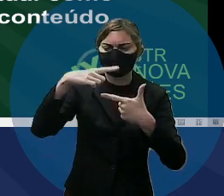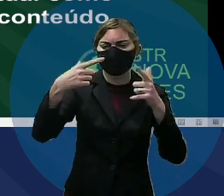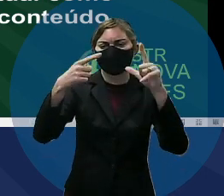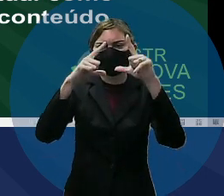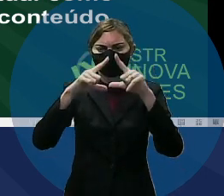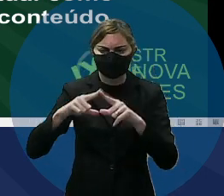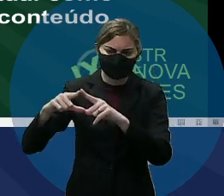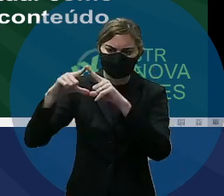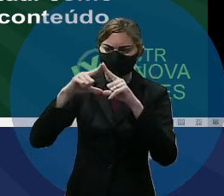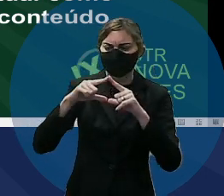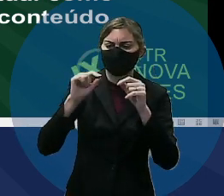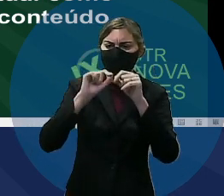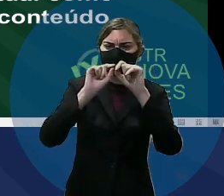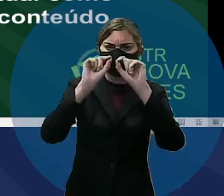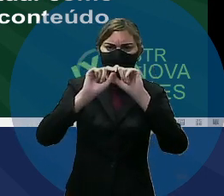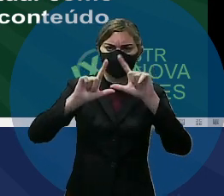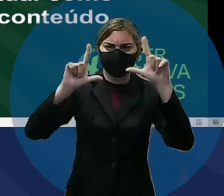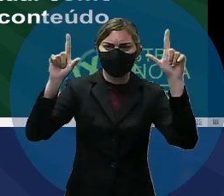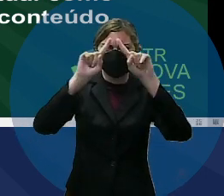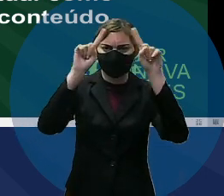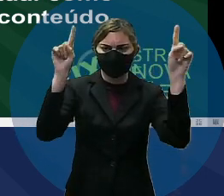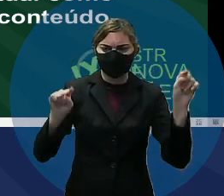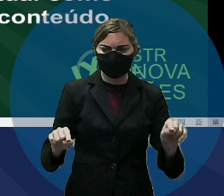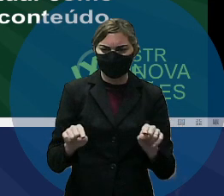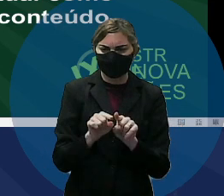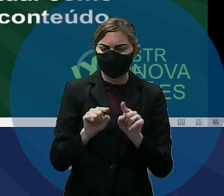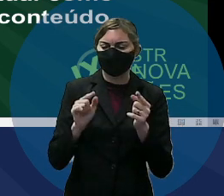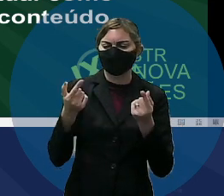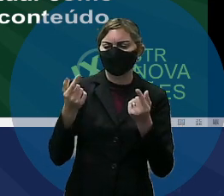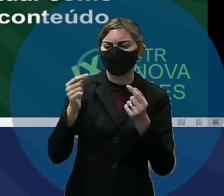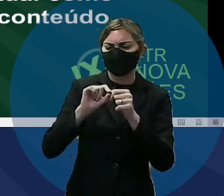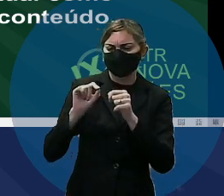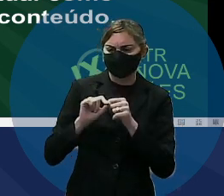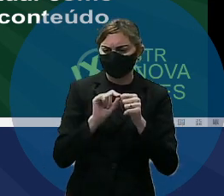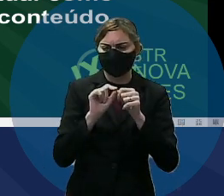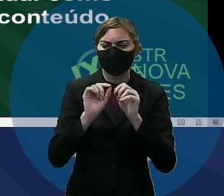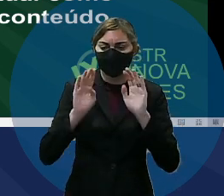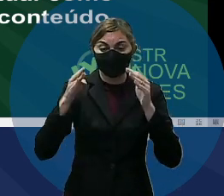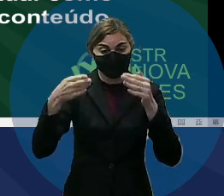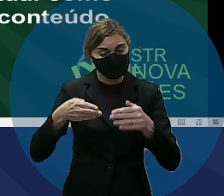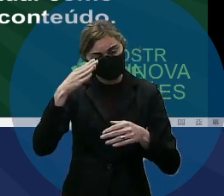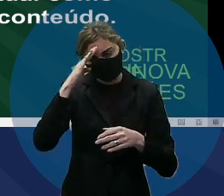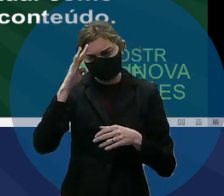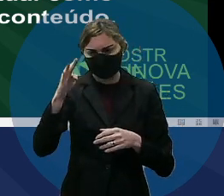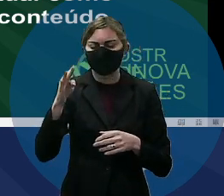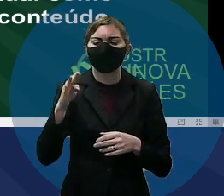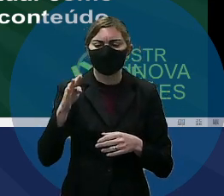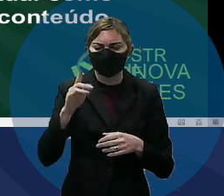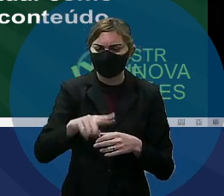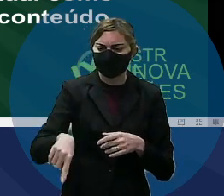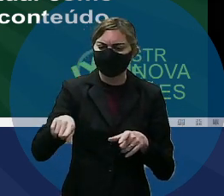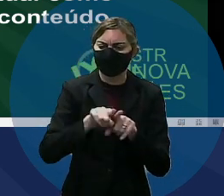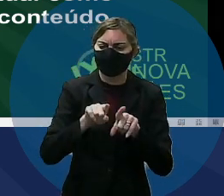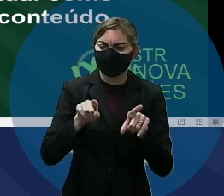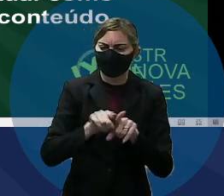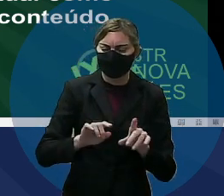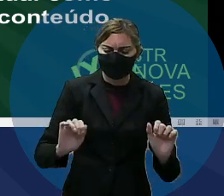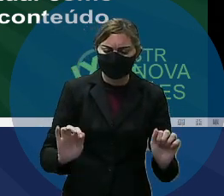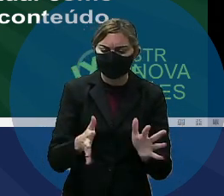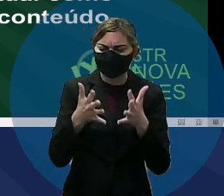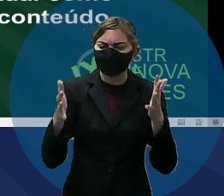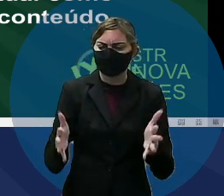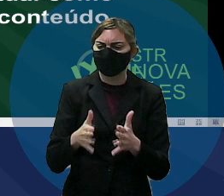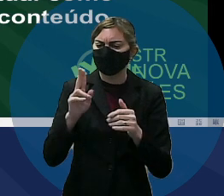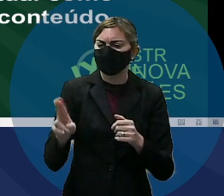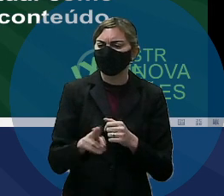confeccionar quadros, né? Com essas figuras, que era o foco principal. E também incentivar o uso das